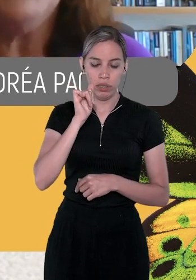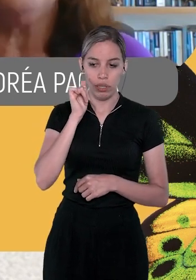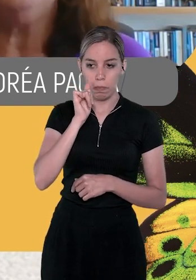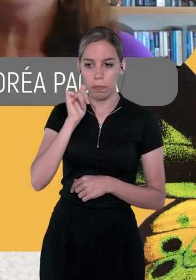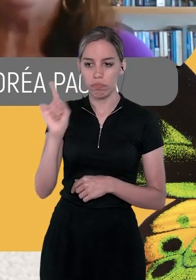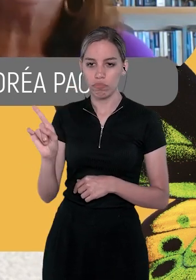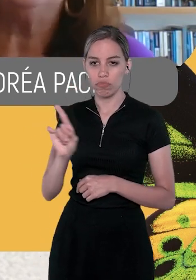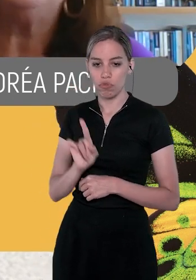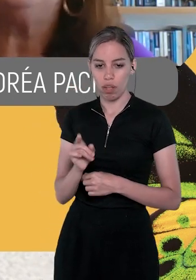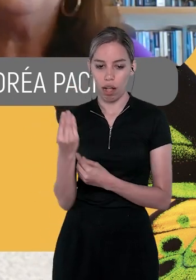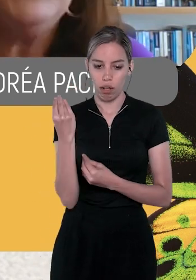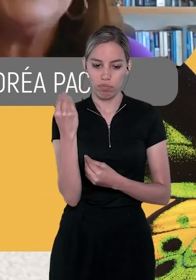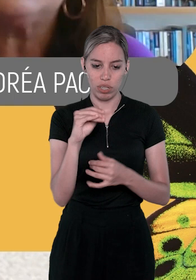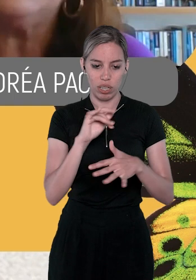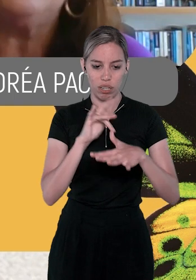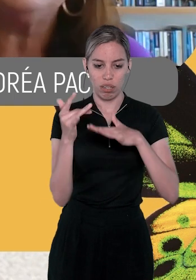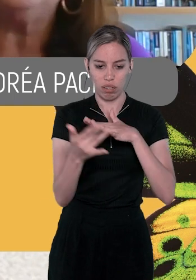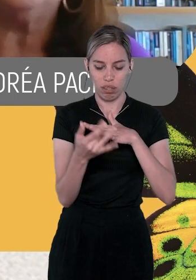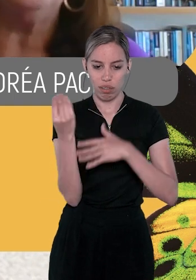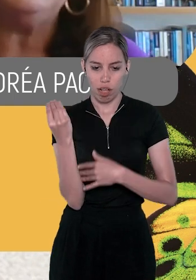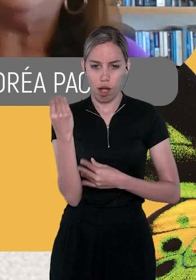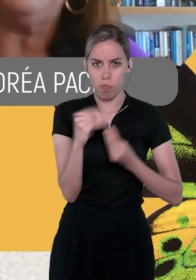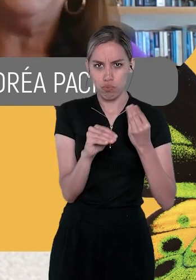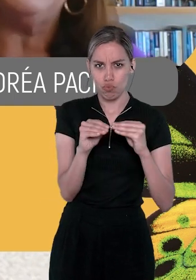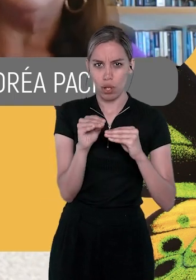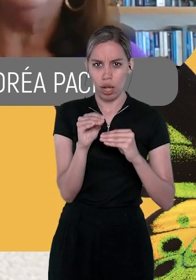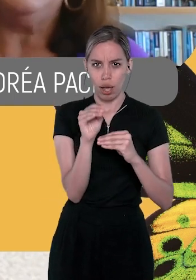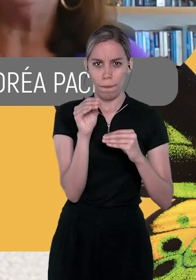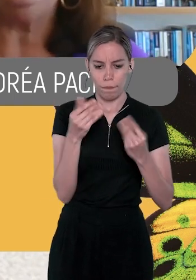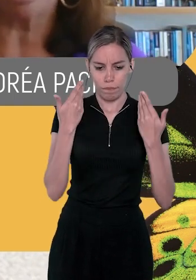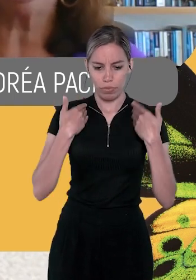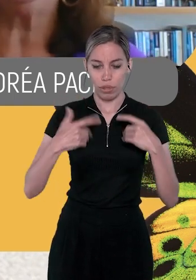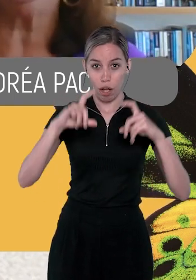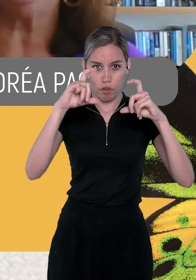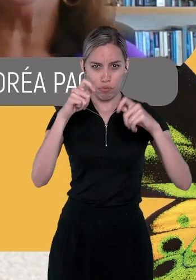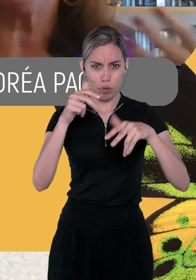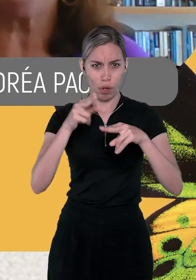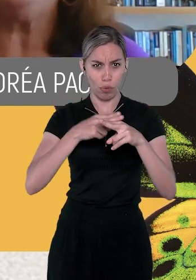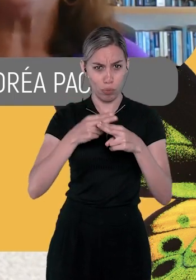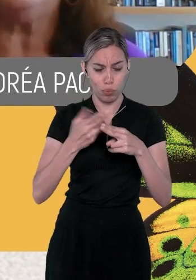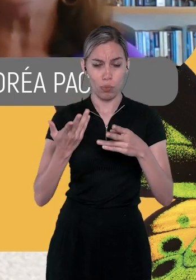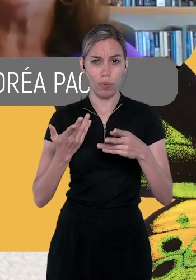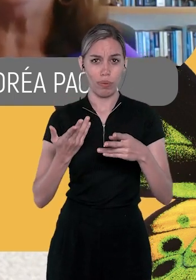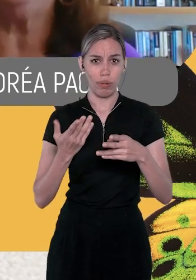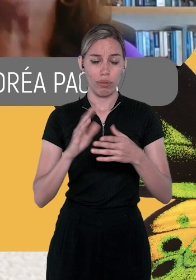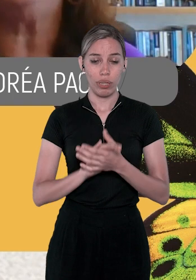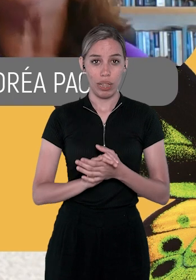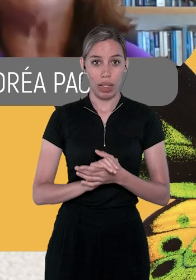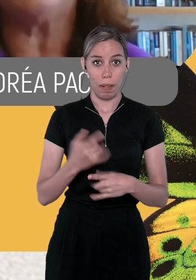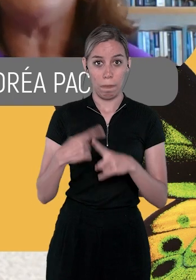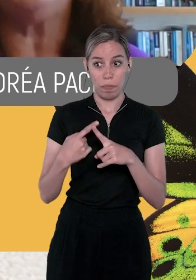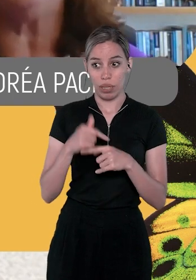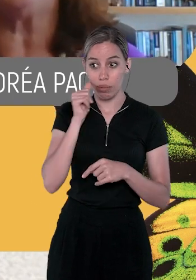exposição, com publicação de nudes, isso tem acontecido com muita frequência, as meninas se sentindo responsabilizadas porque têm os